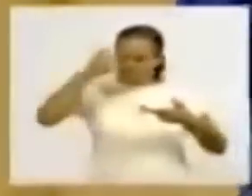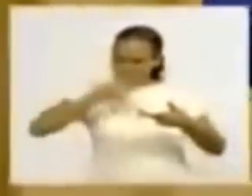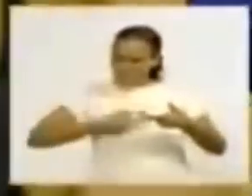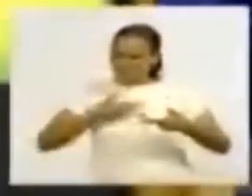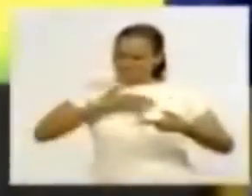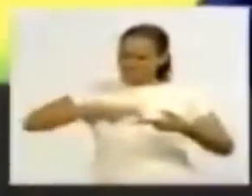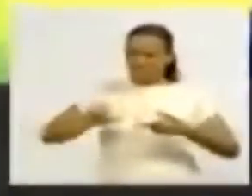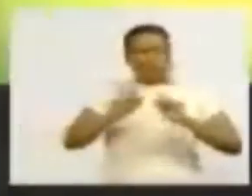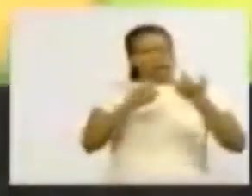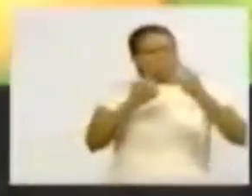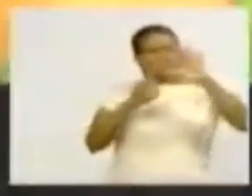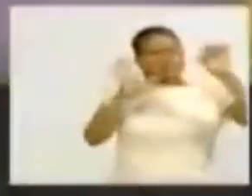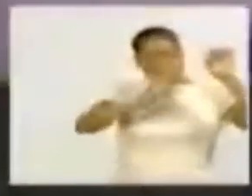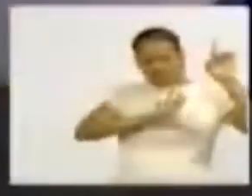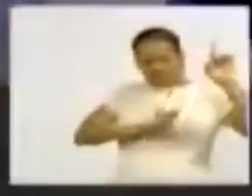desagradável.